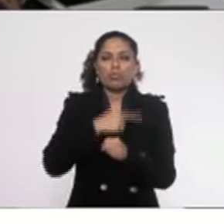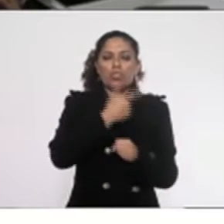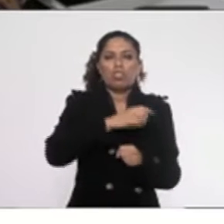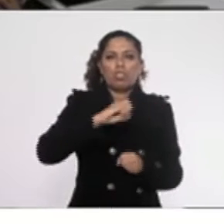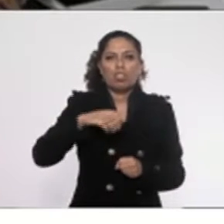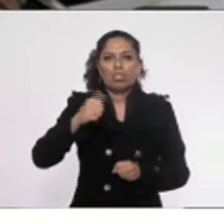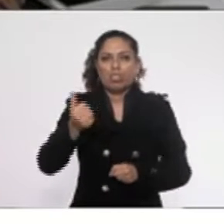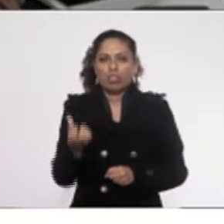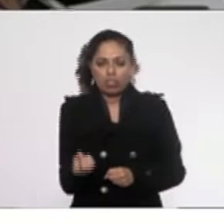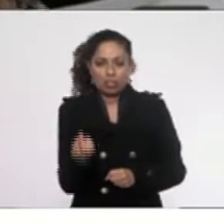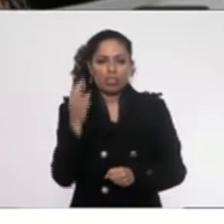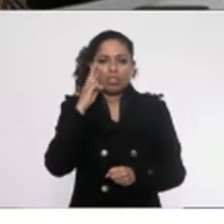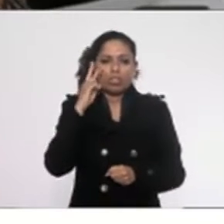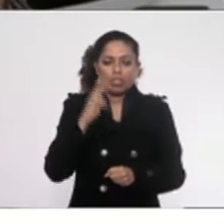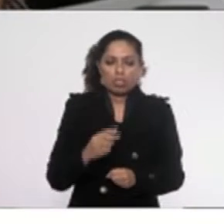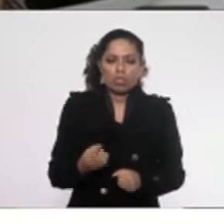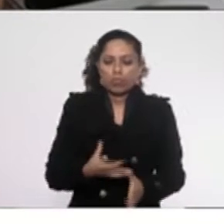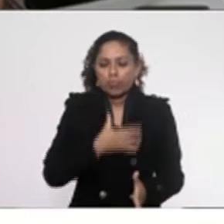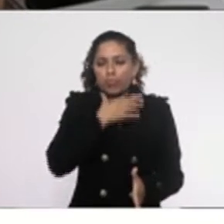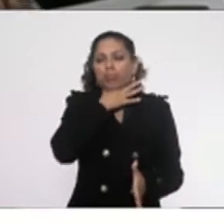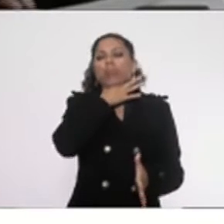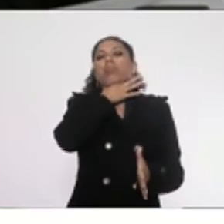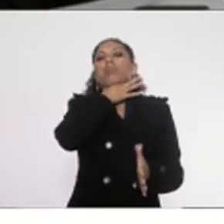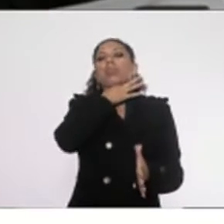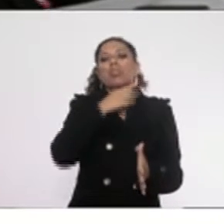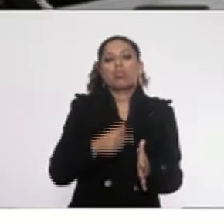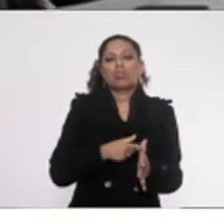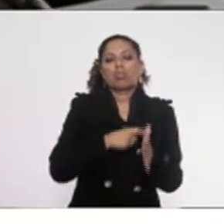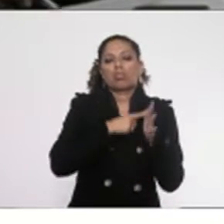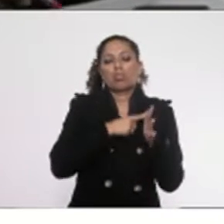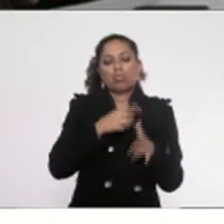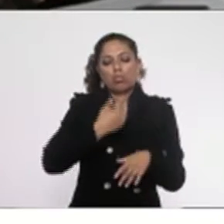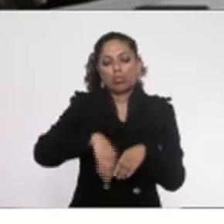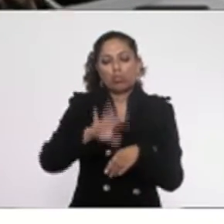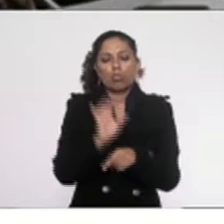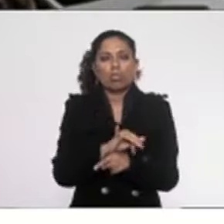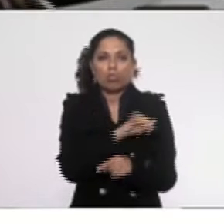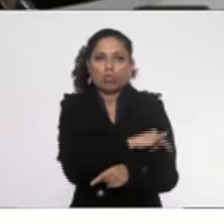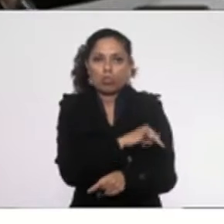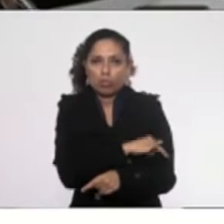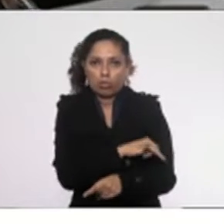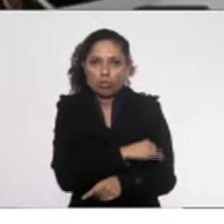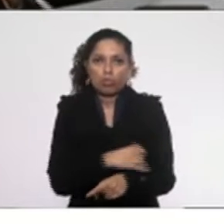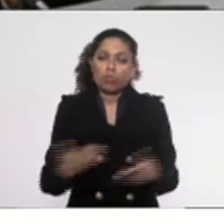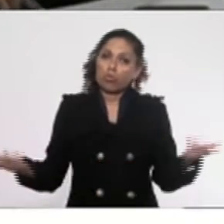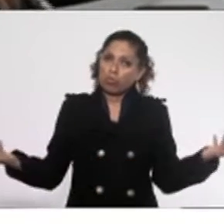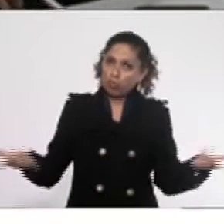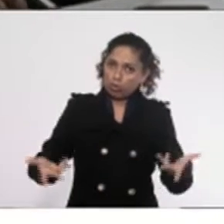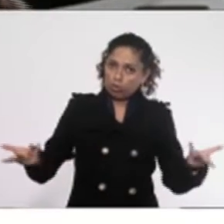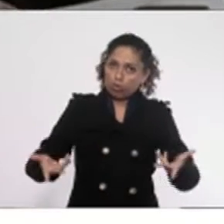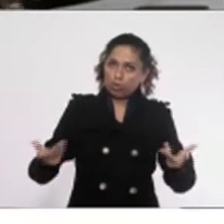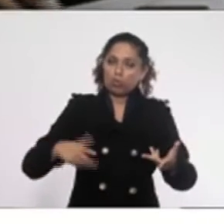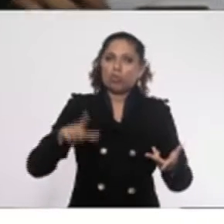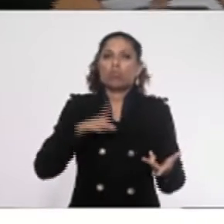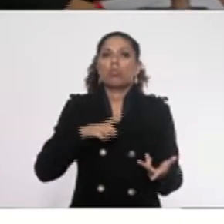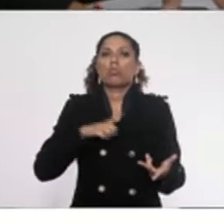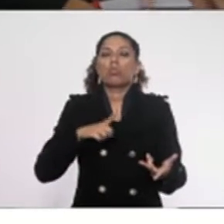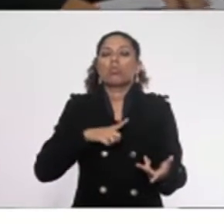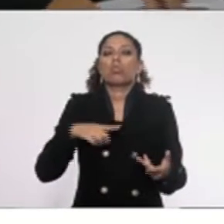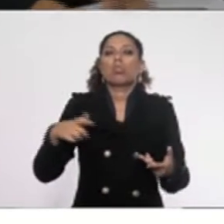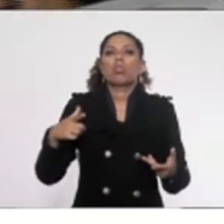se agrava a crise financeira no estado do Rio de Janeiro, né? E hoje, ainda que